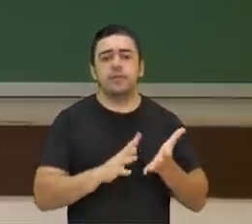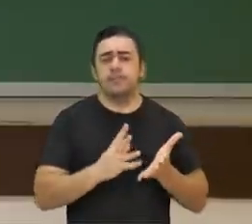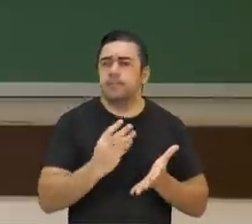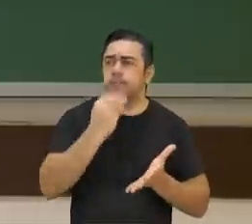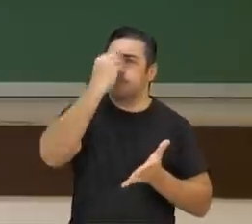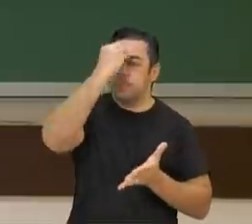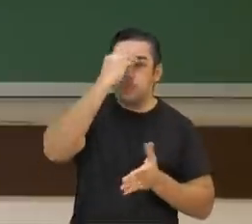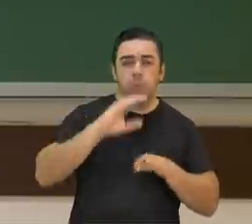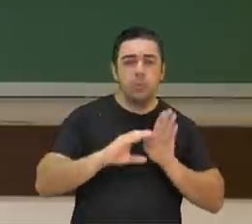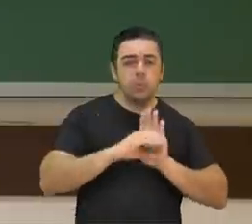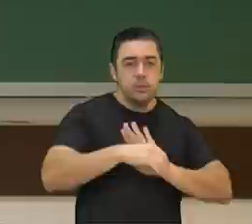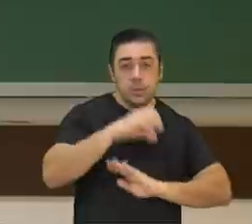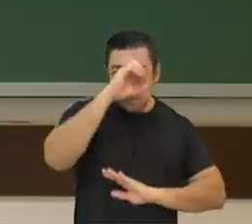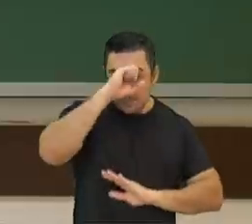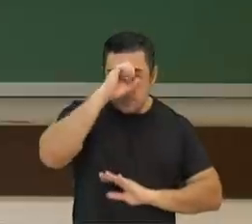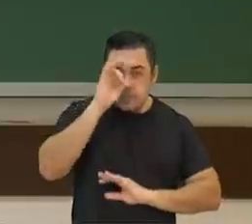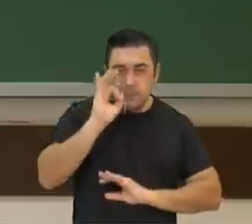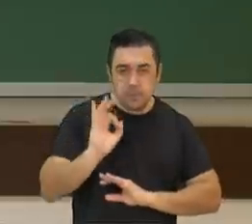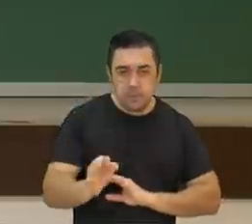poder aprender e memorizar bem.